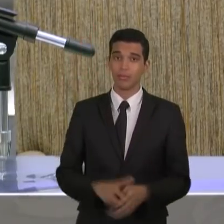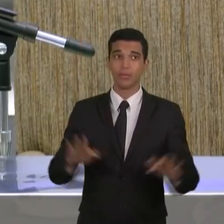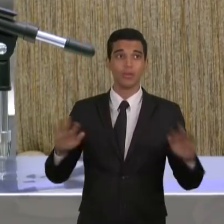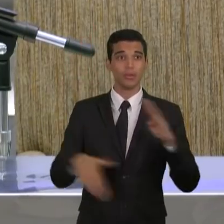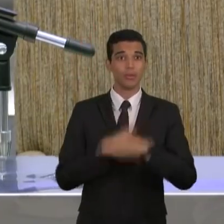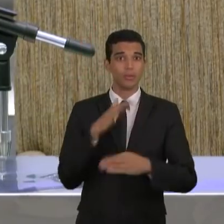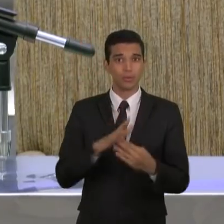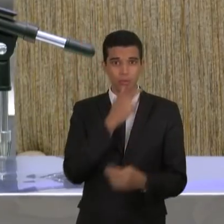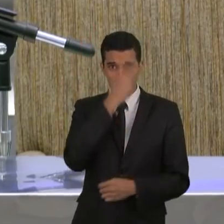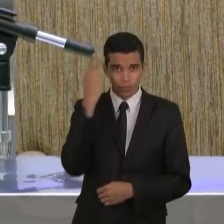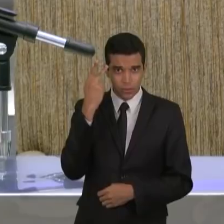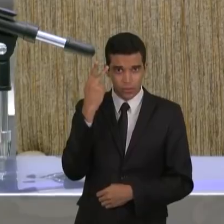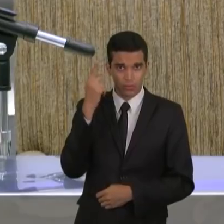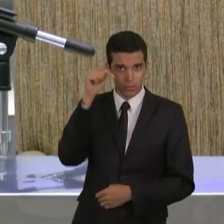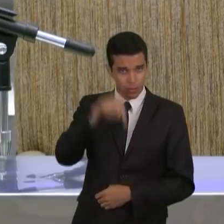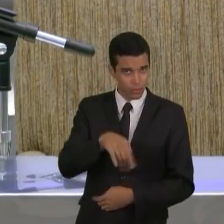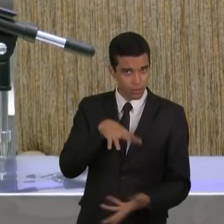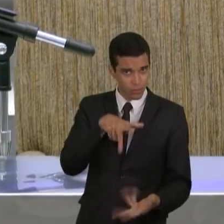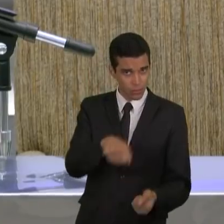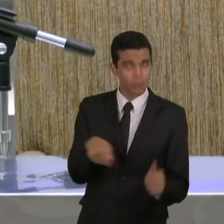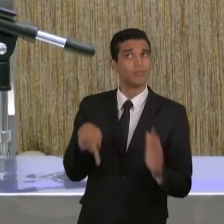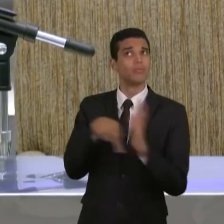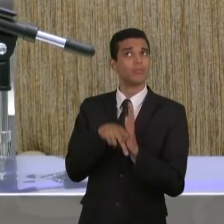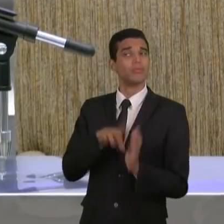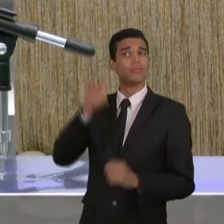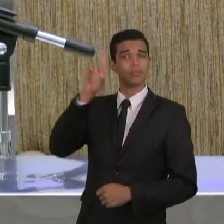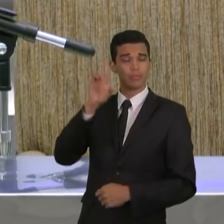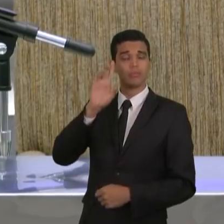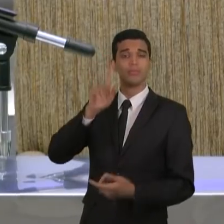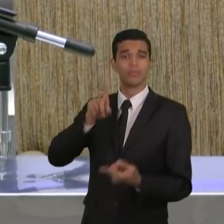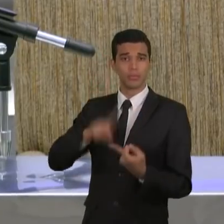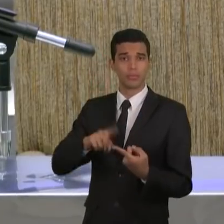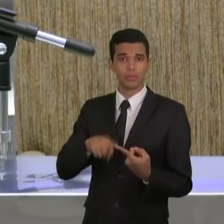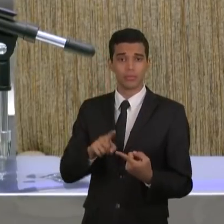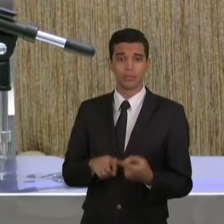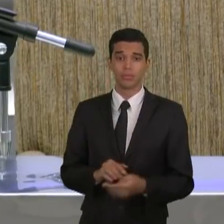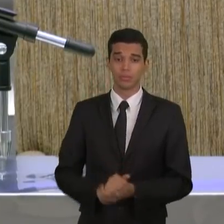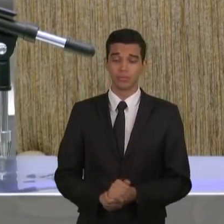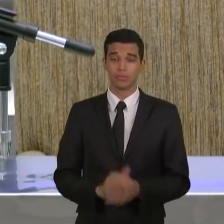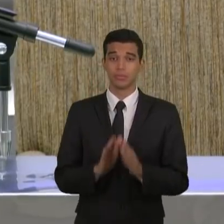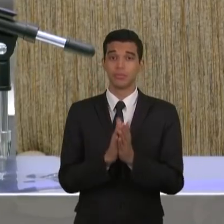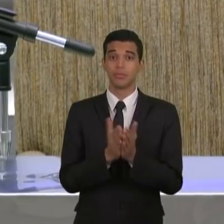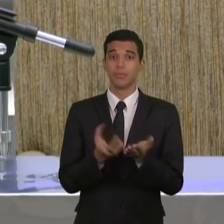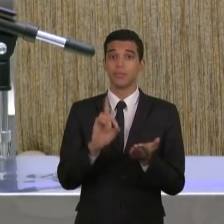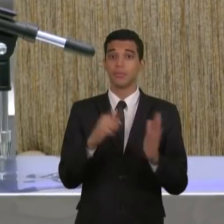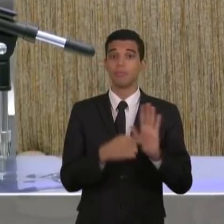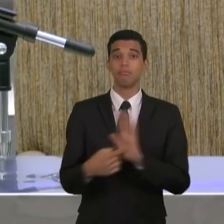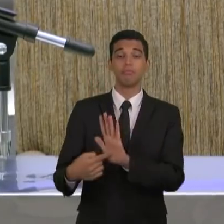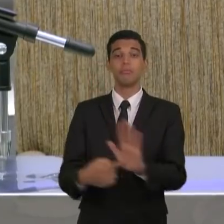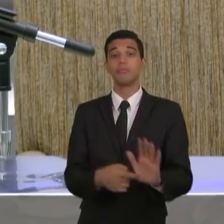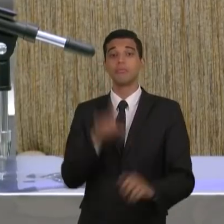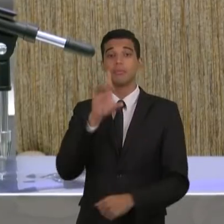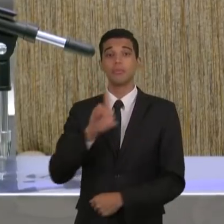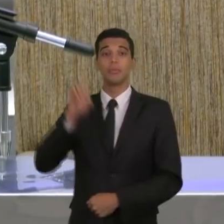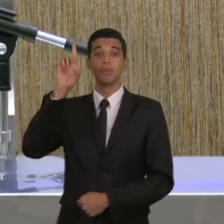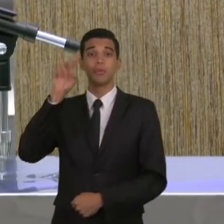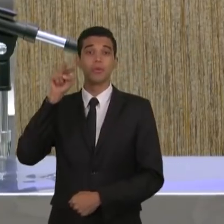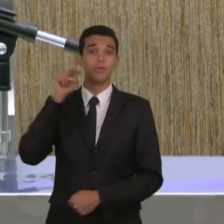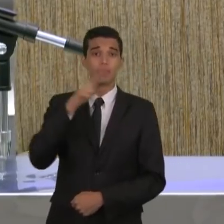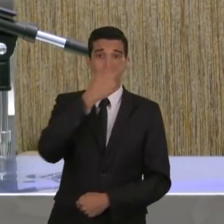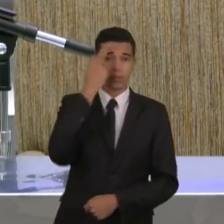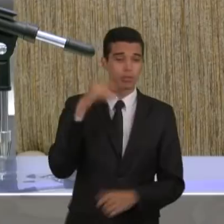Capítulo 40 de que ele é aquele que está assentado sobre o Globo da terra cujos moradores são para ele como gafanhotos